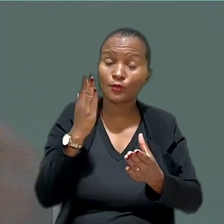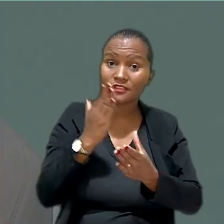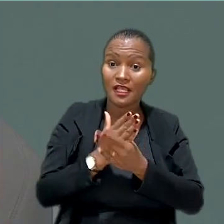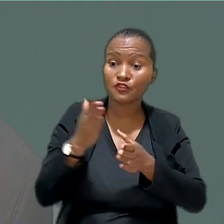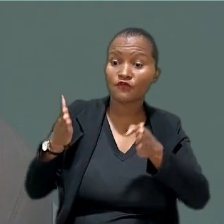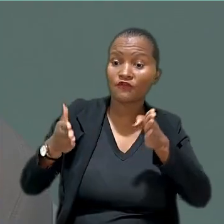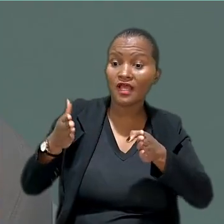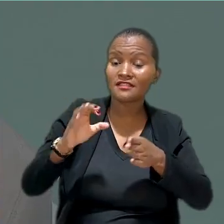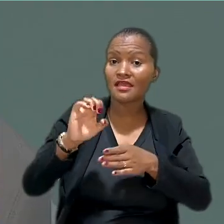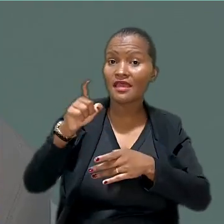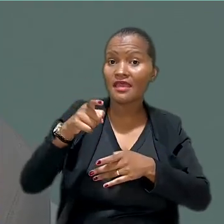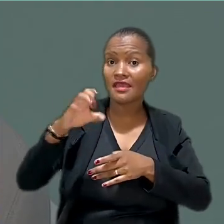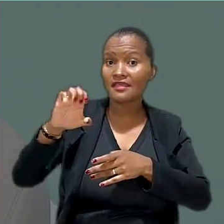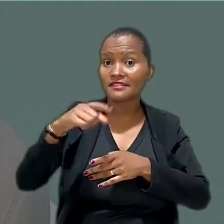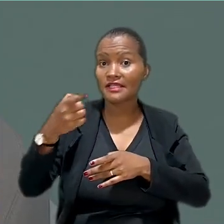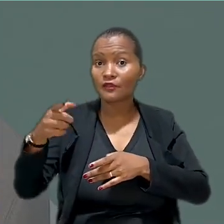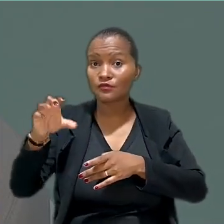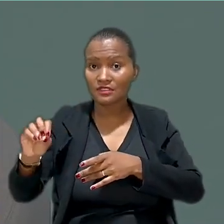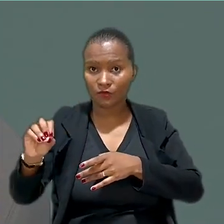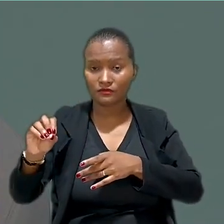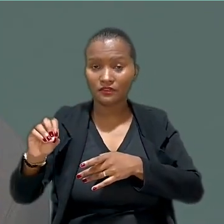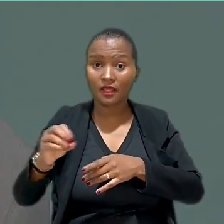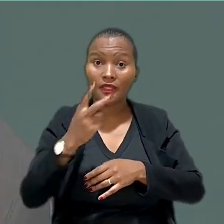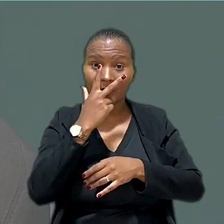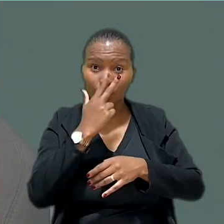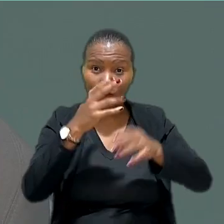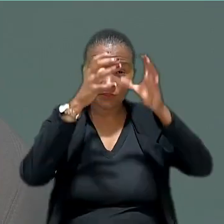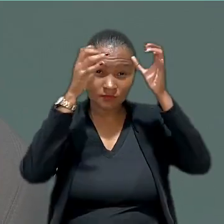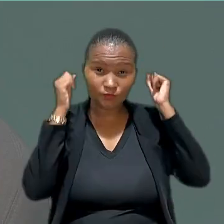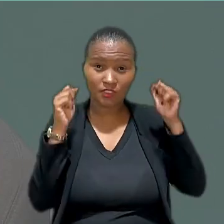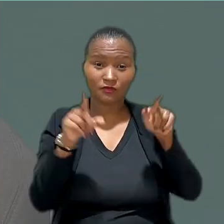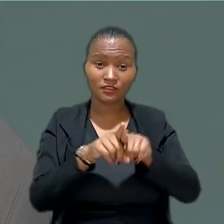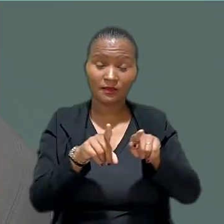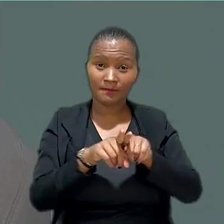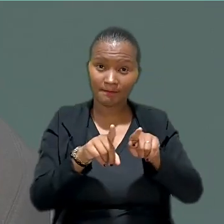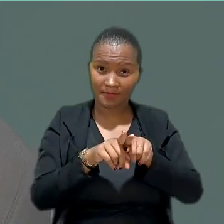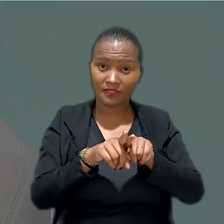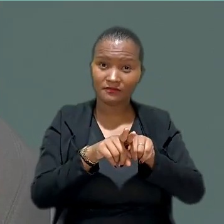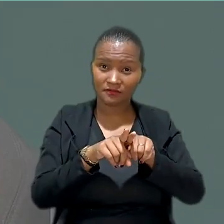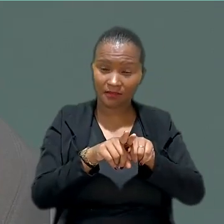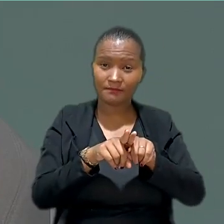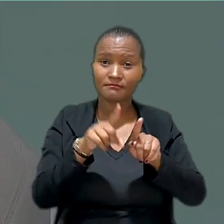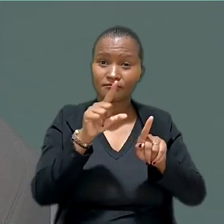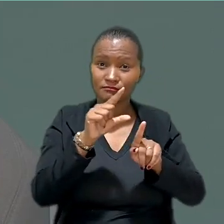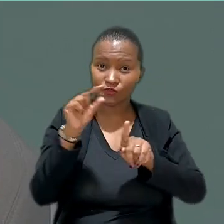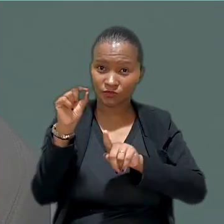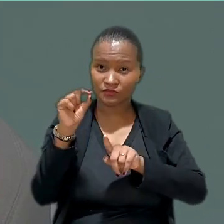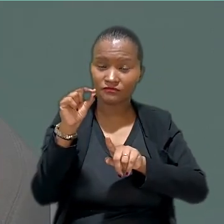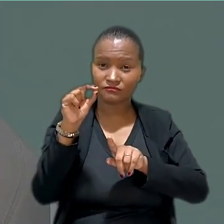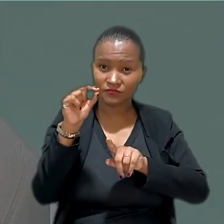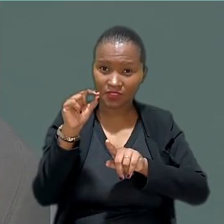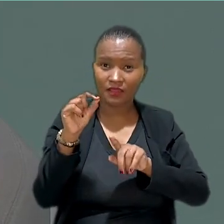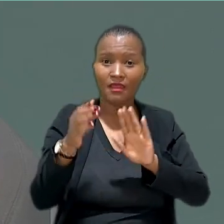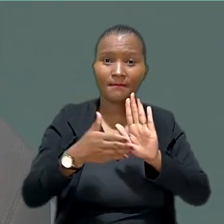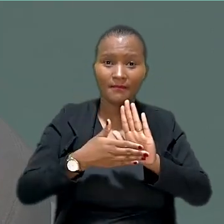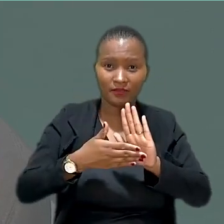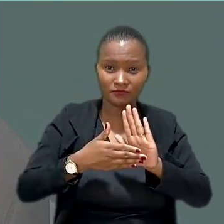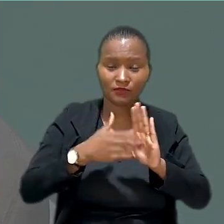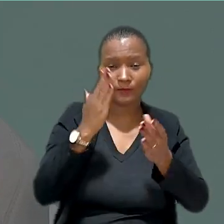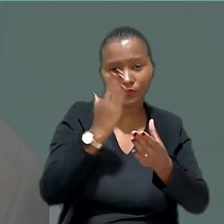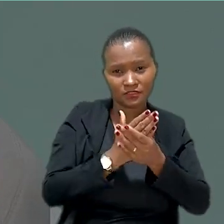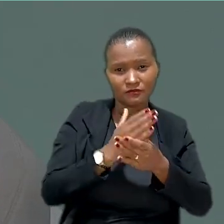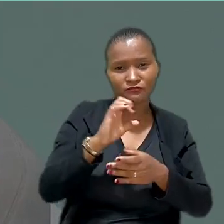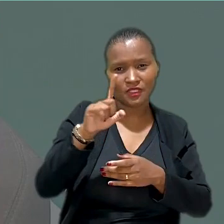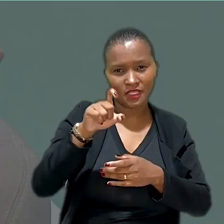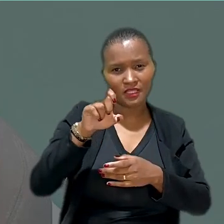fase de execução. Da mesma forma que os tribunais também priorizam a pauta de processos em execução. Isso é